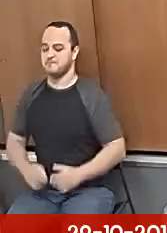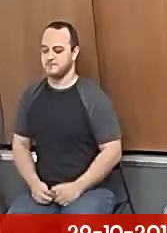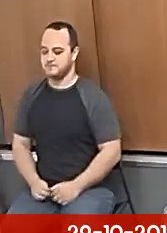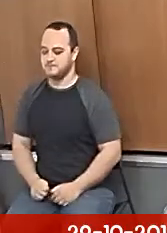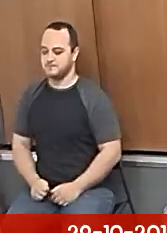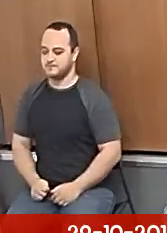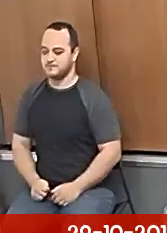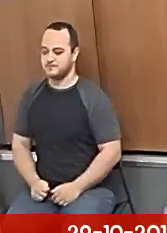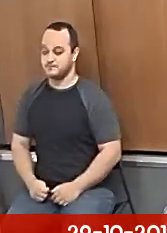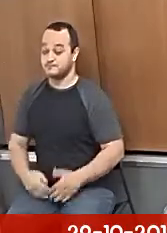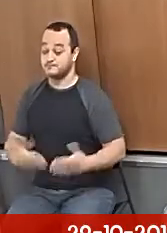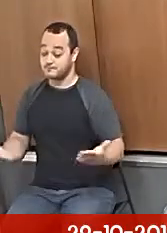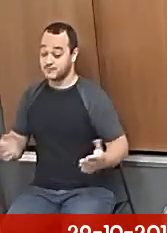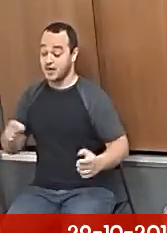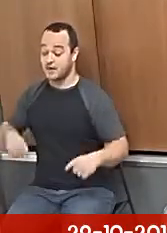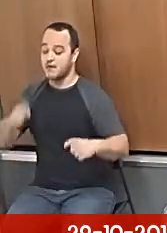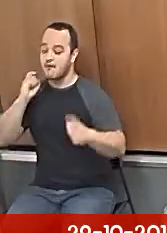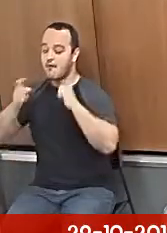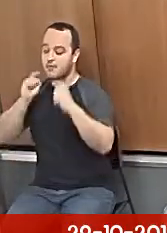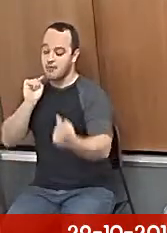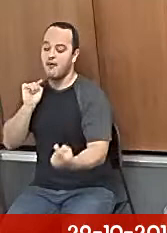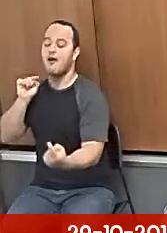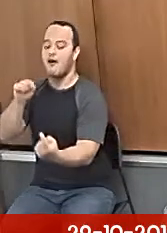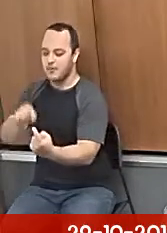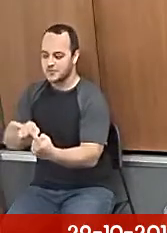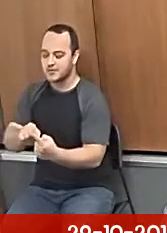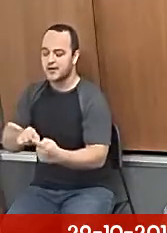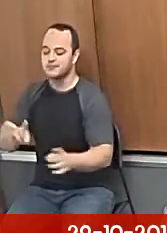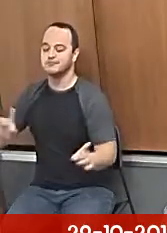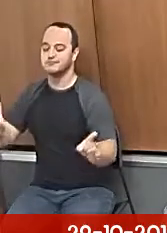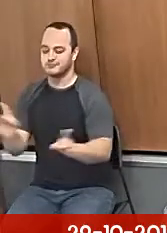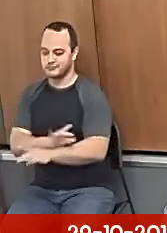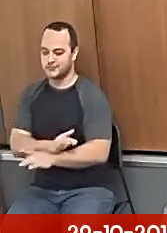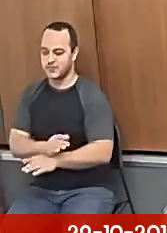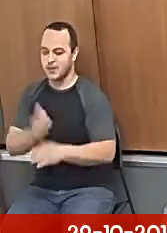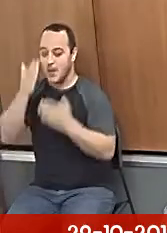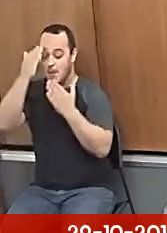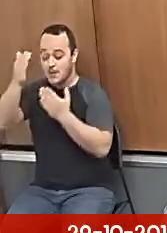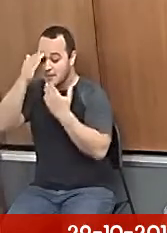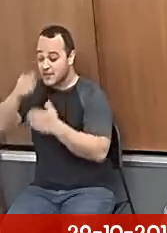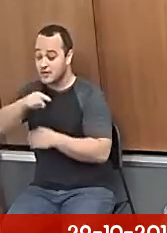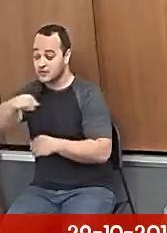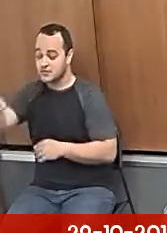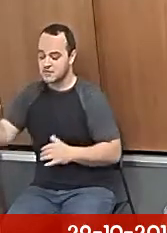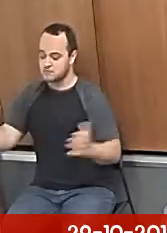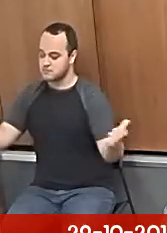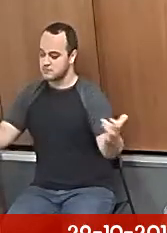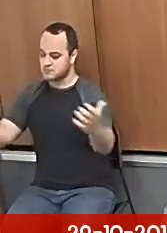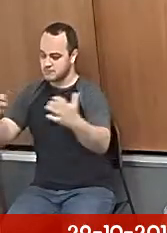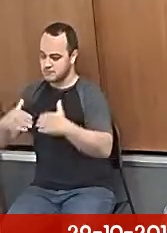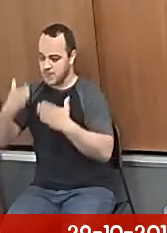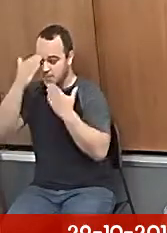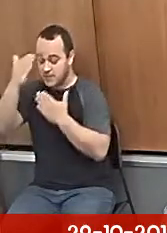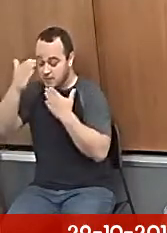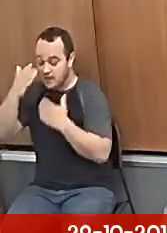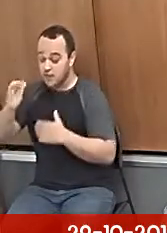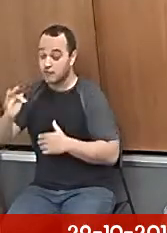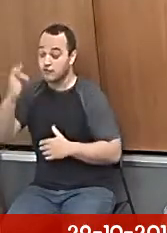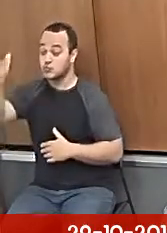E cumprida a finalidade da reunião, a presidência agradece a presença dos parlamentares, dos convidados do público presente, convoca os membros para a posse